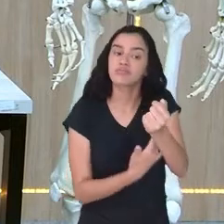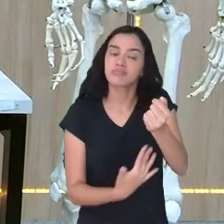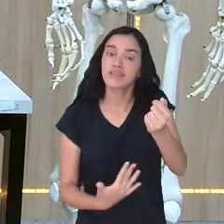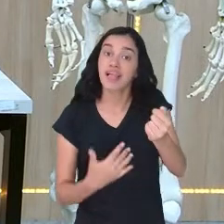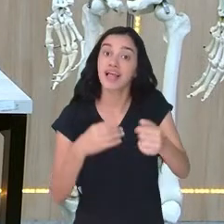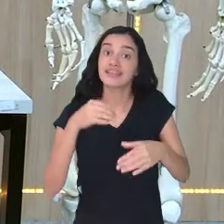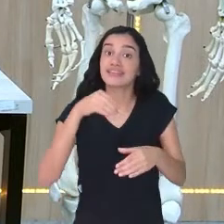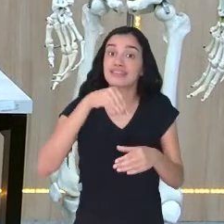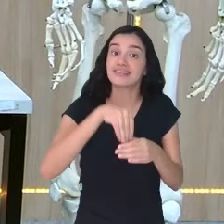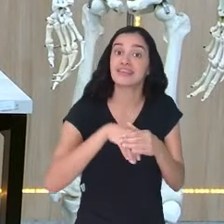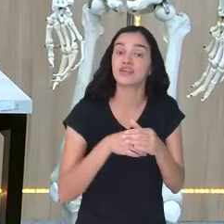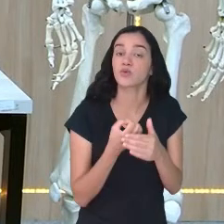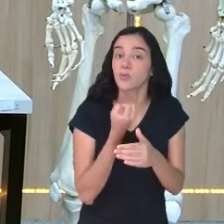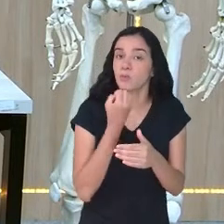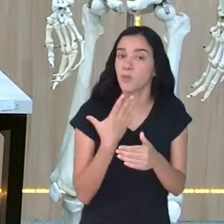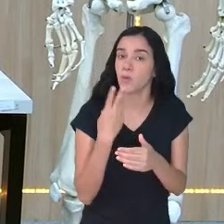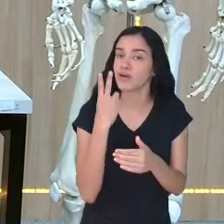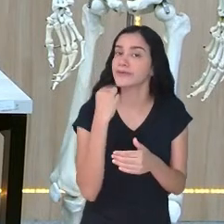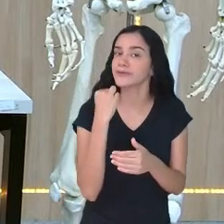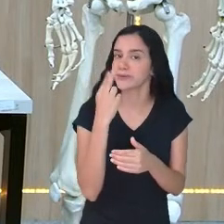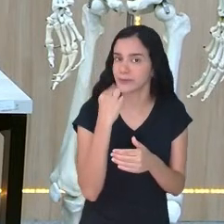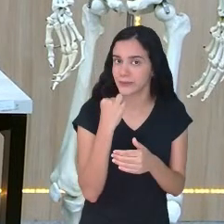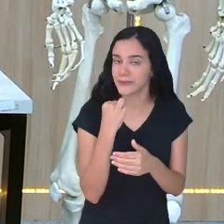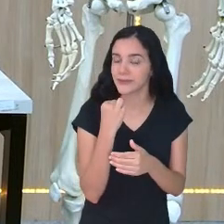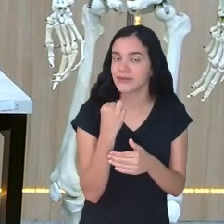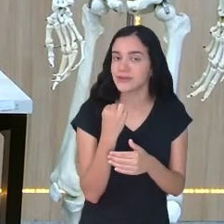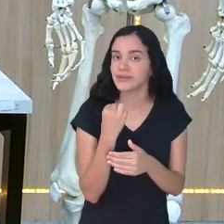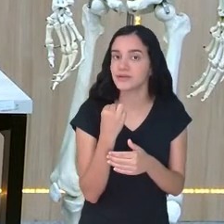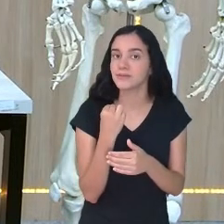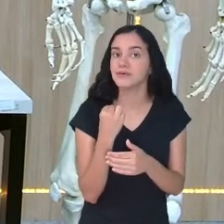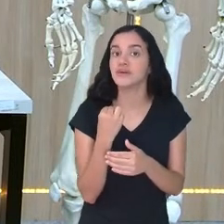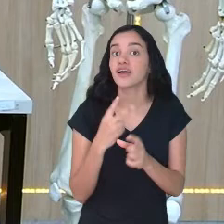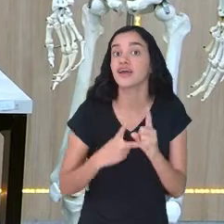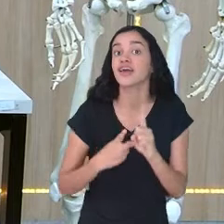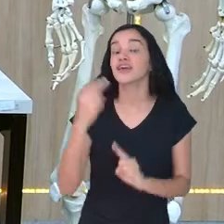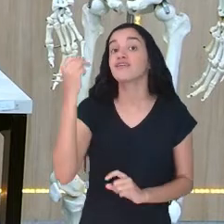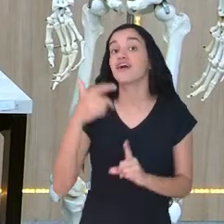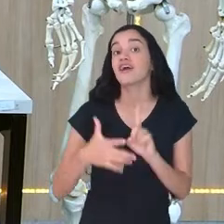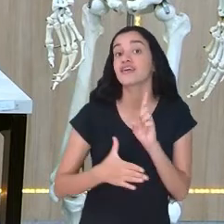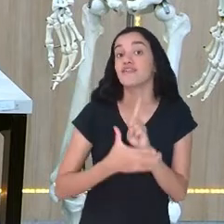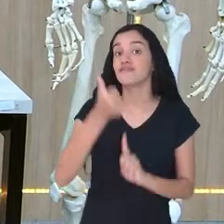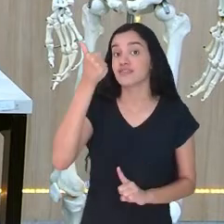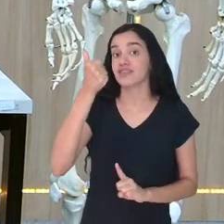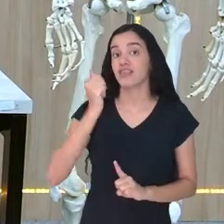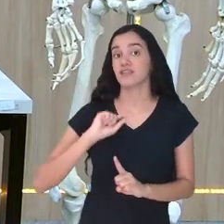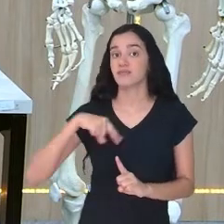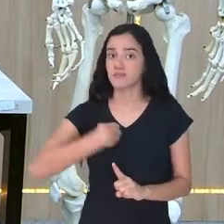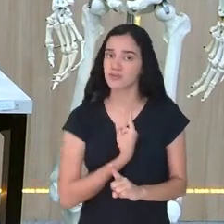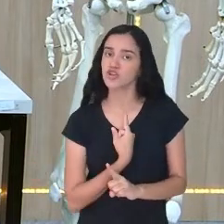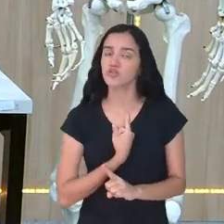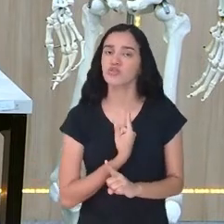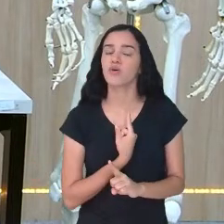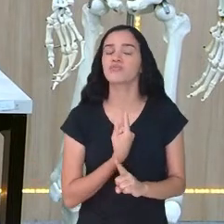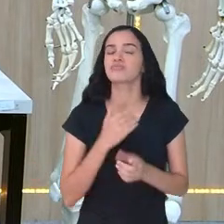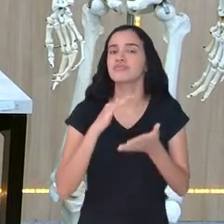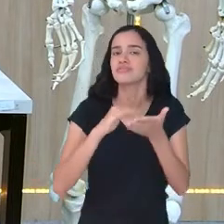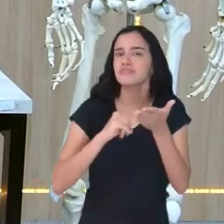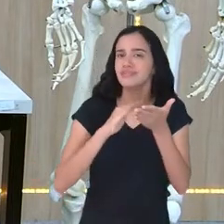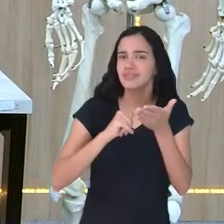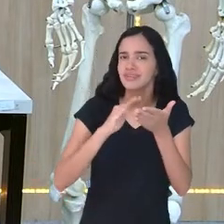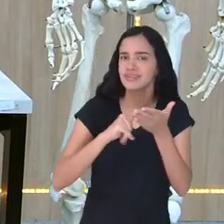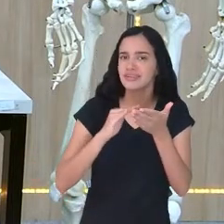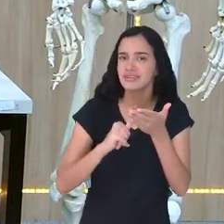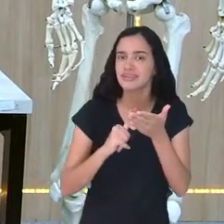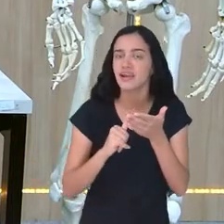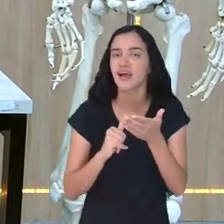ou seja, aquilo que é nutritivo, aquilo que é vantagem para o nosso corpo, e vai eliminar as substâncias tóxicas